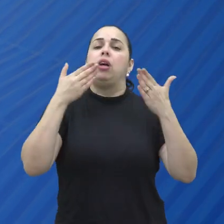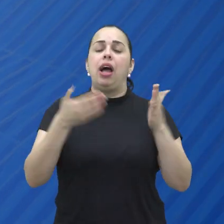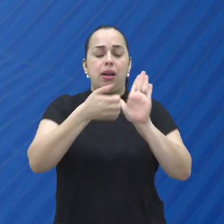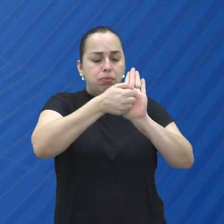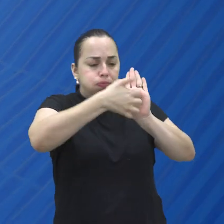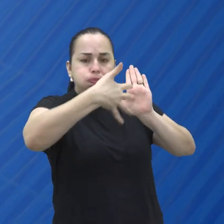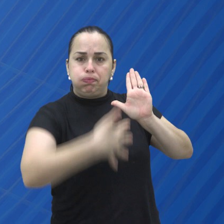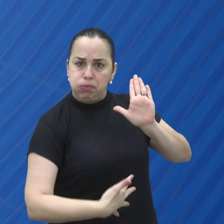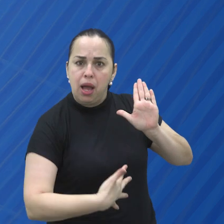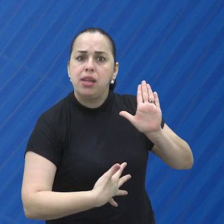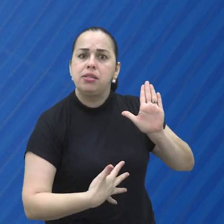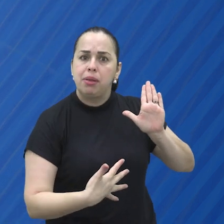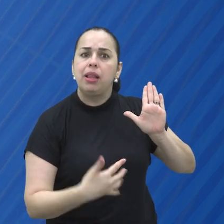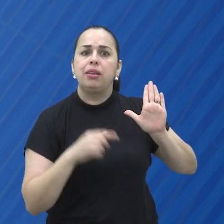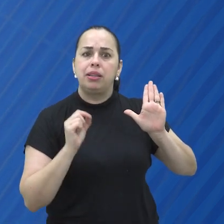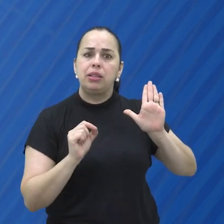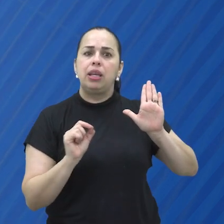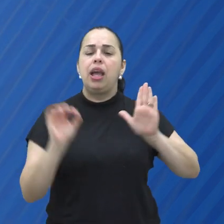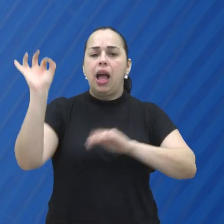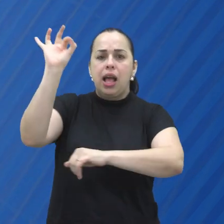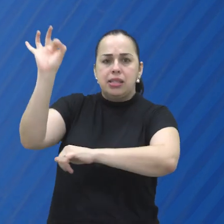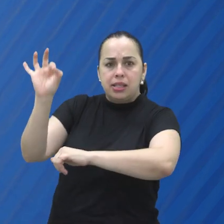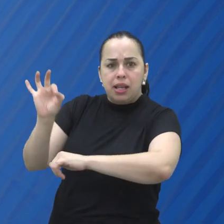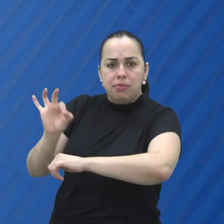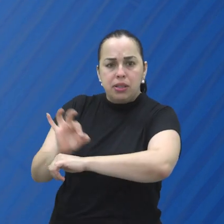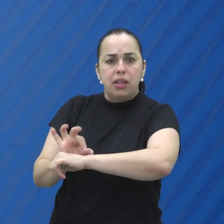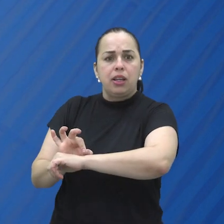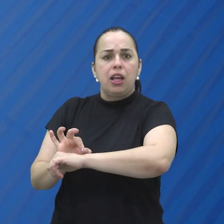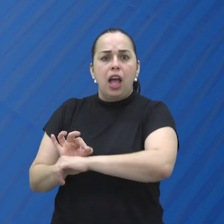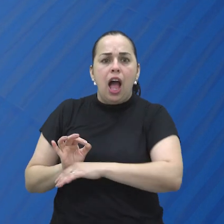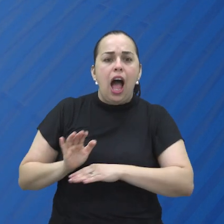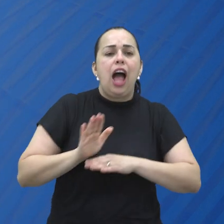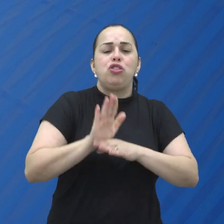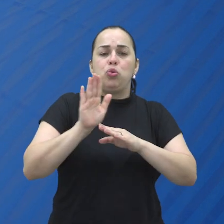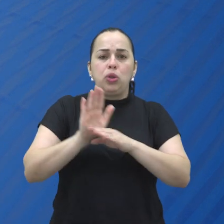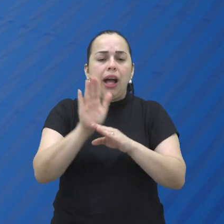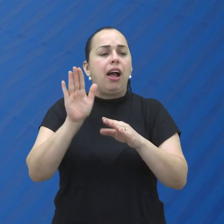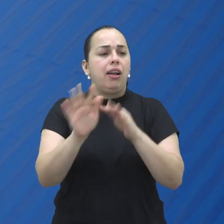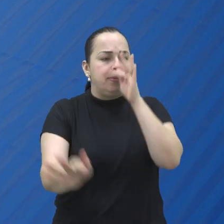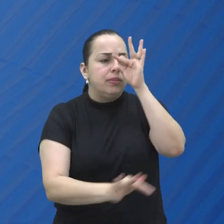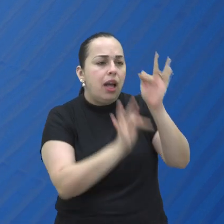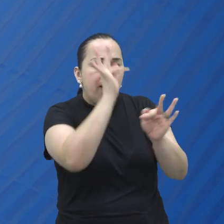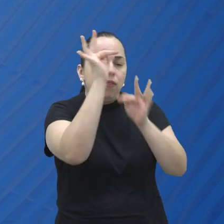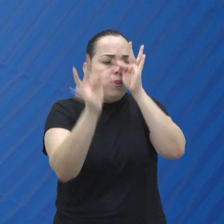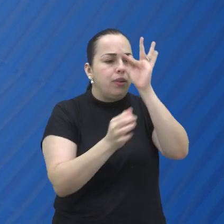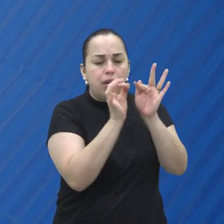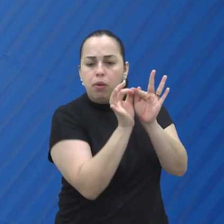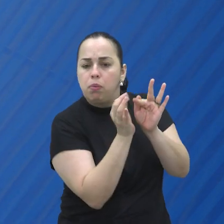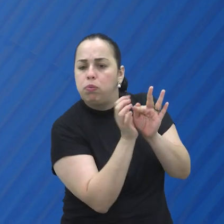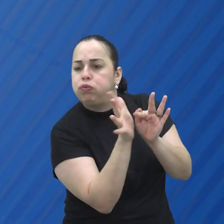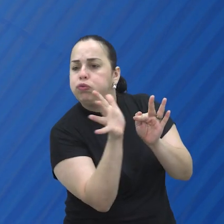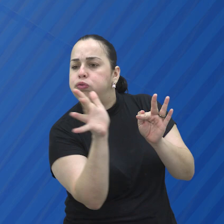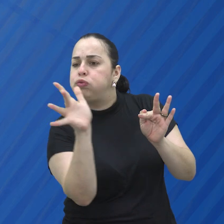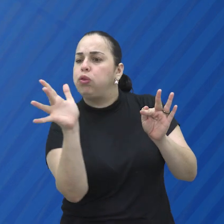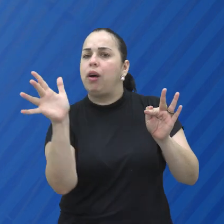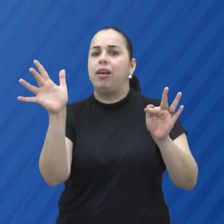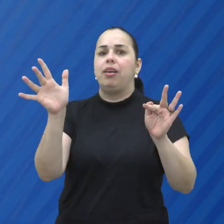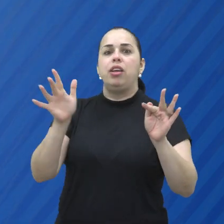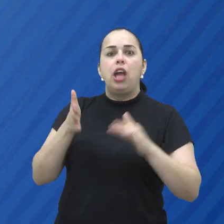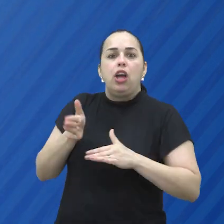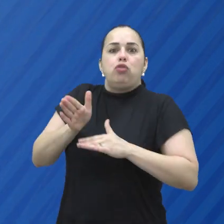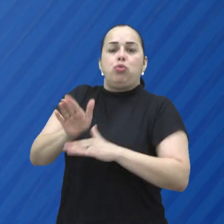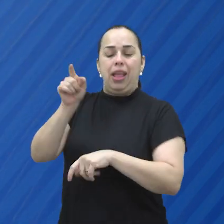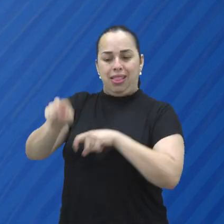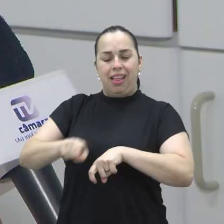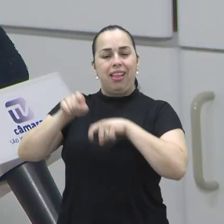Como aponta a justificativa da matéria, as espécies são responsáveis pela polinização da flora e a melhoria de